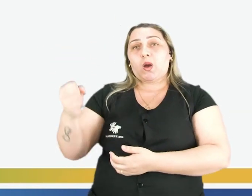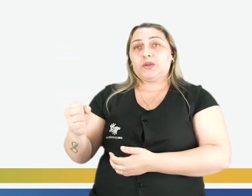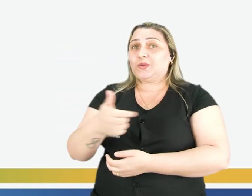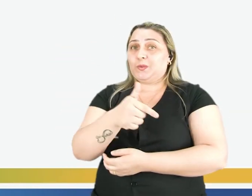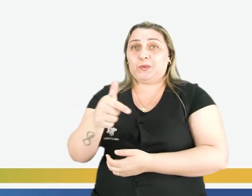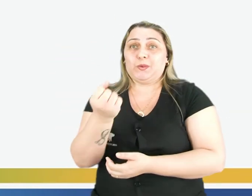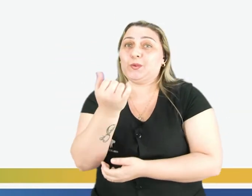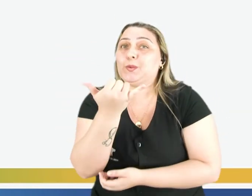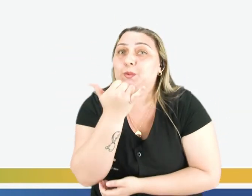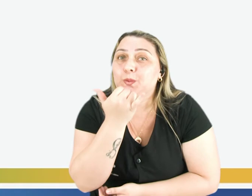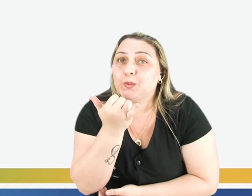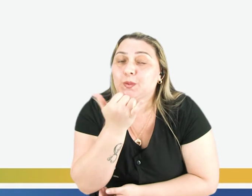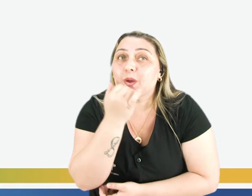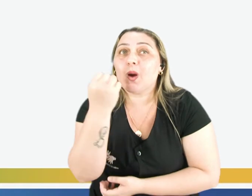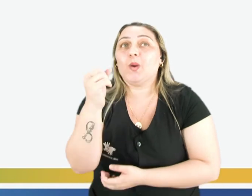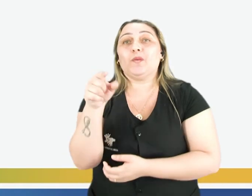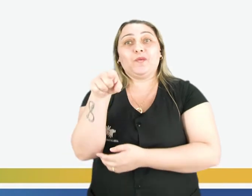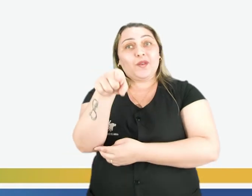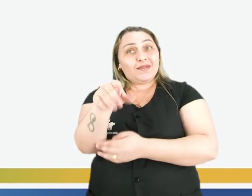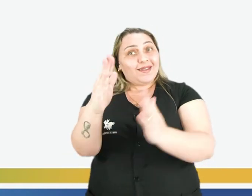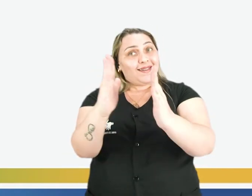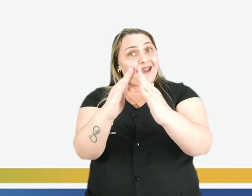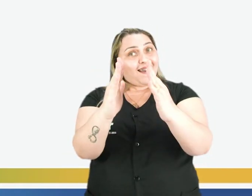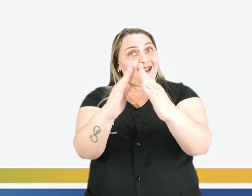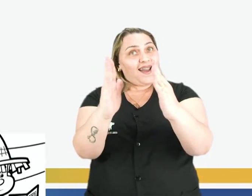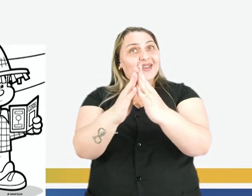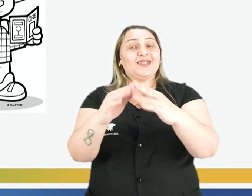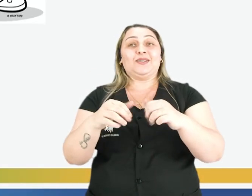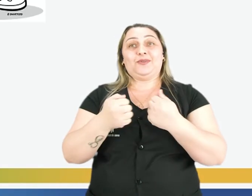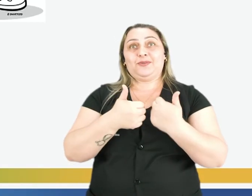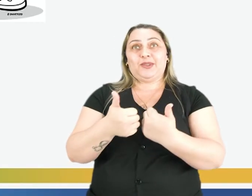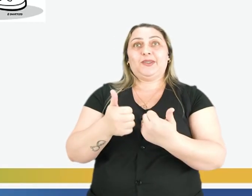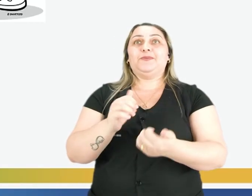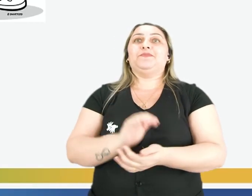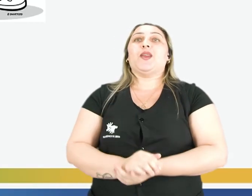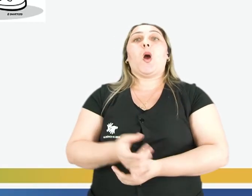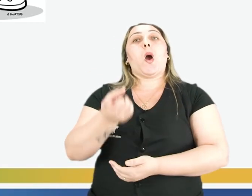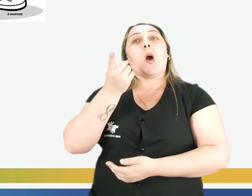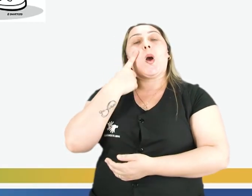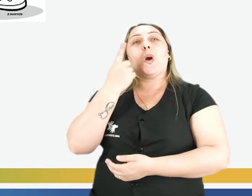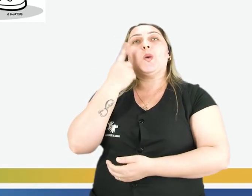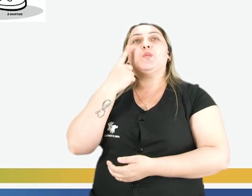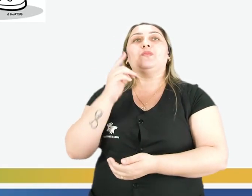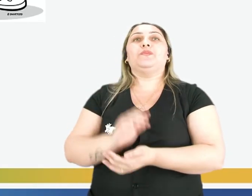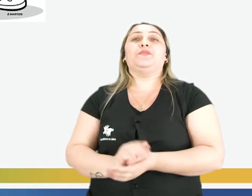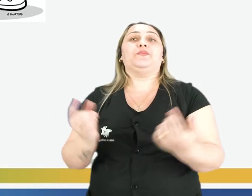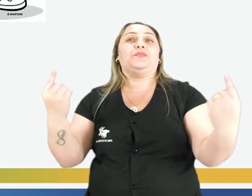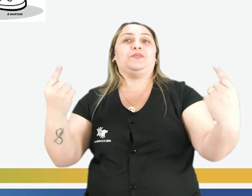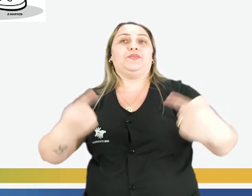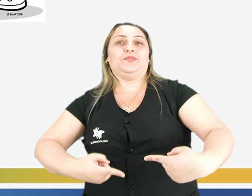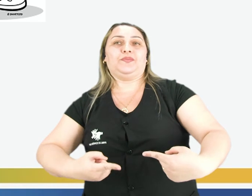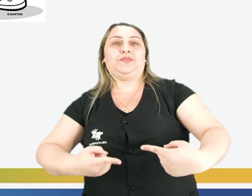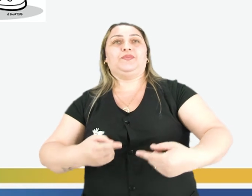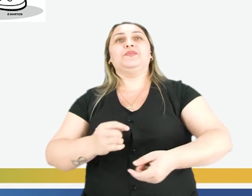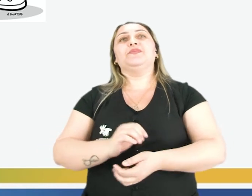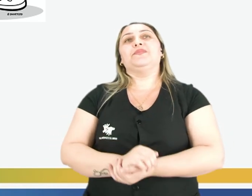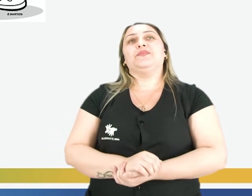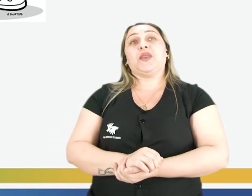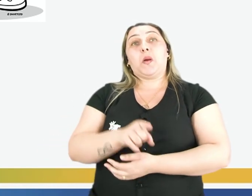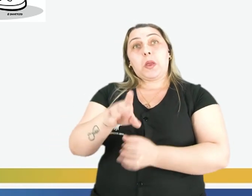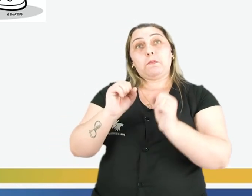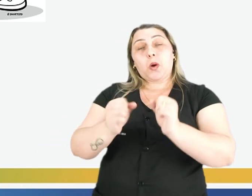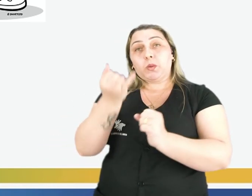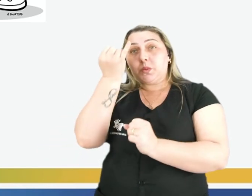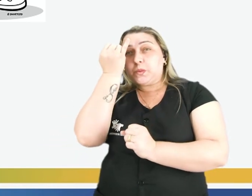não temos a 8. A 8 vai ser você em casa. Tudo bem? Olha aqui, ó. O desafio do dia. Você